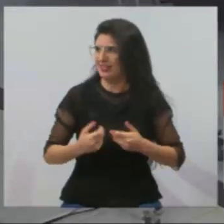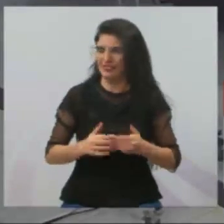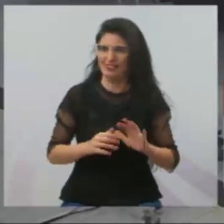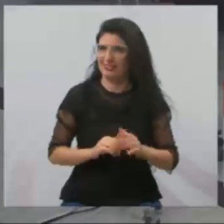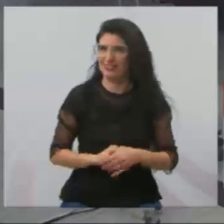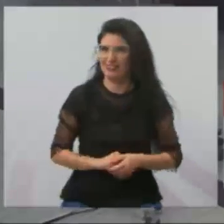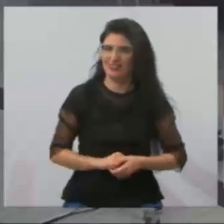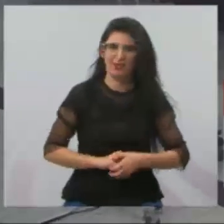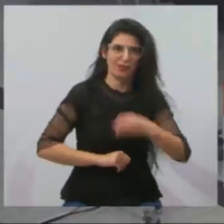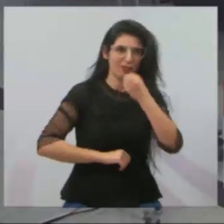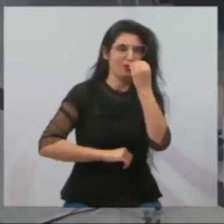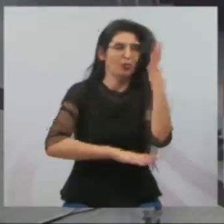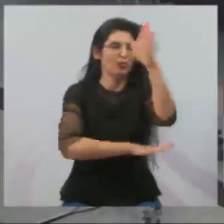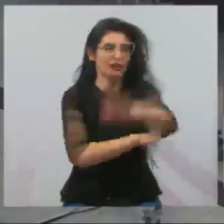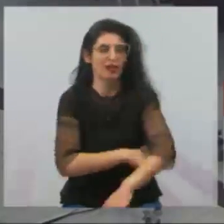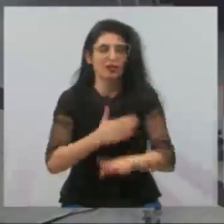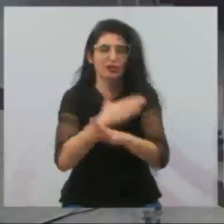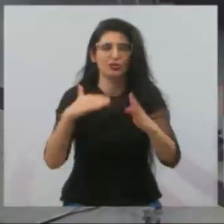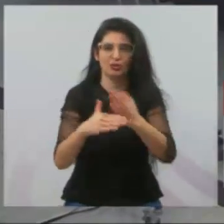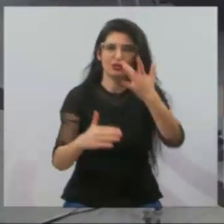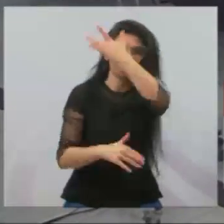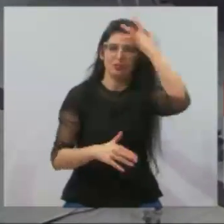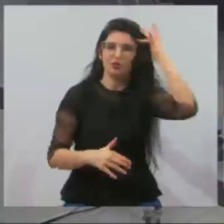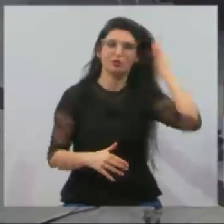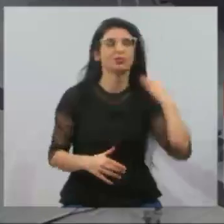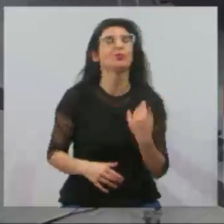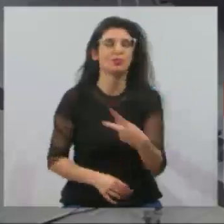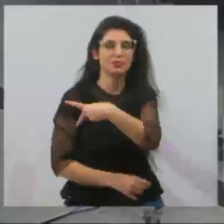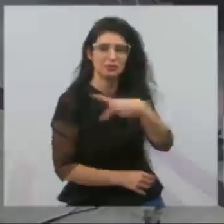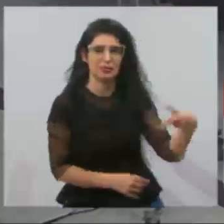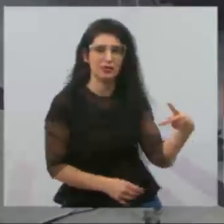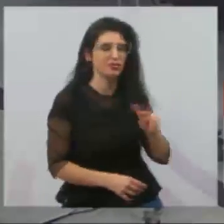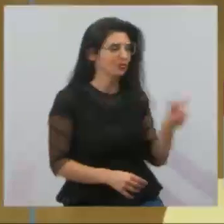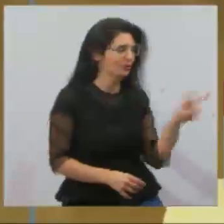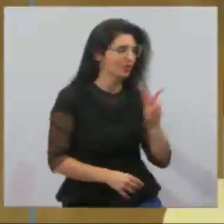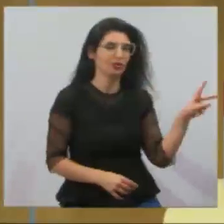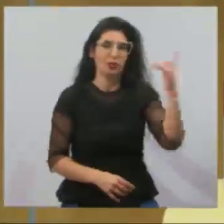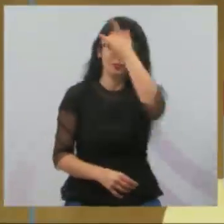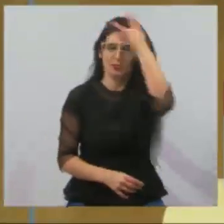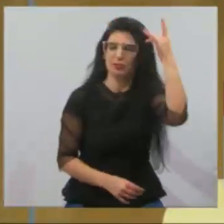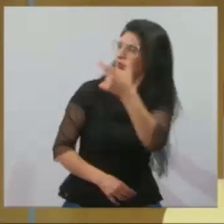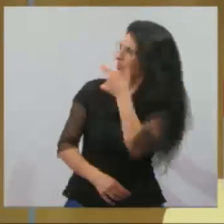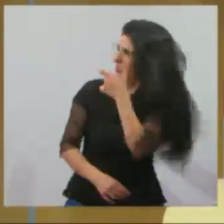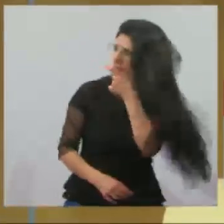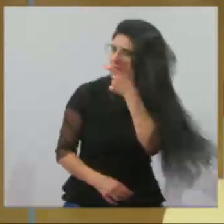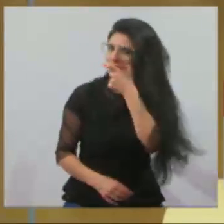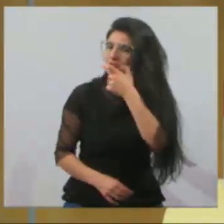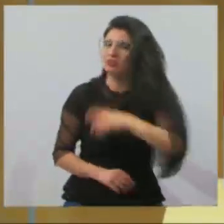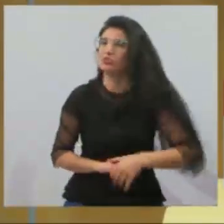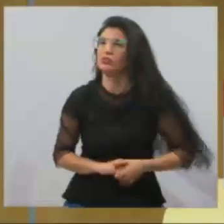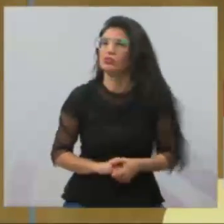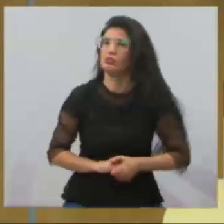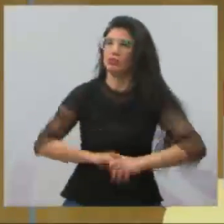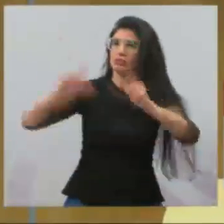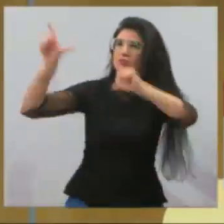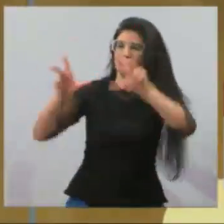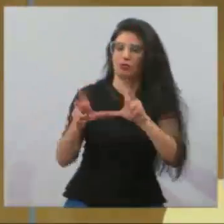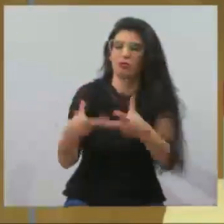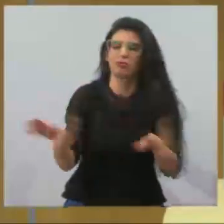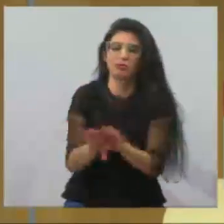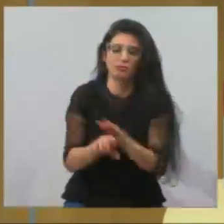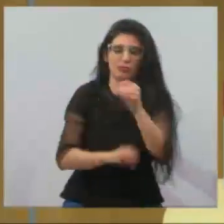Boa tarde a todos, boa tarde, senhor presidente, nobres vereadores, público que nos assiste pela TV Câmara e